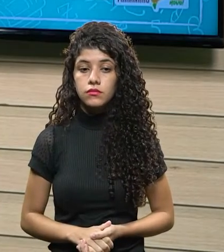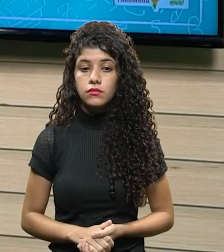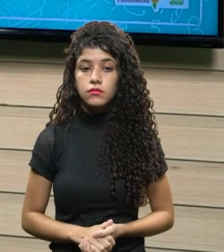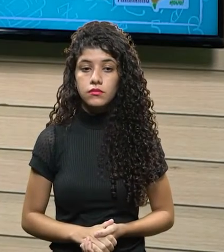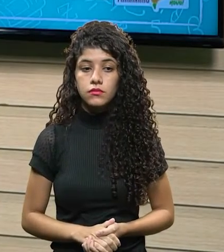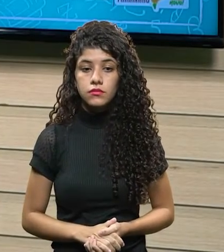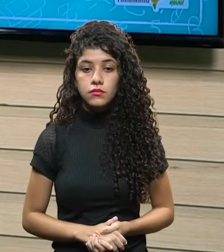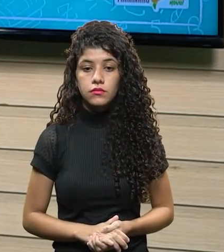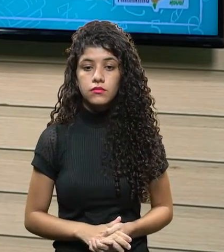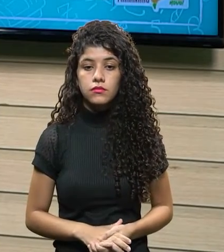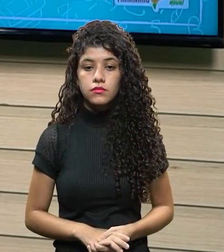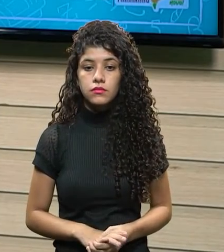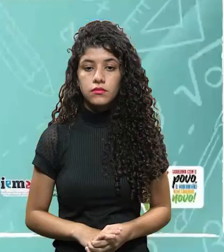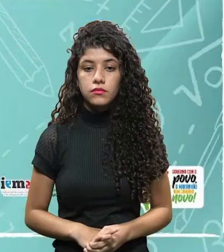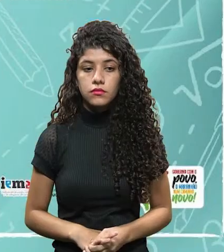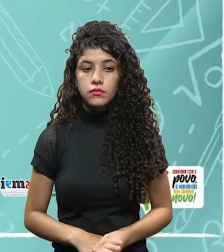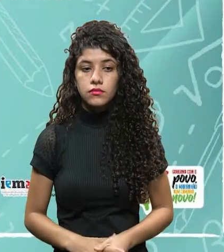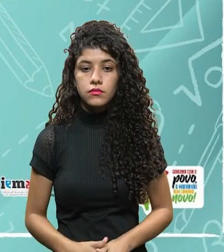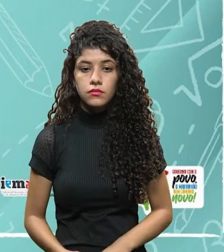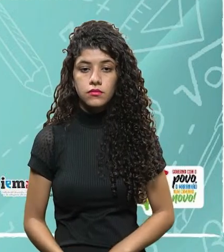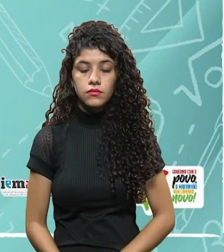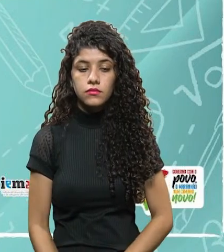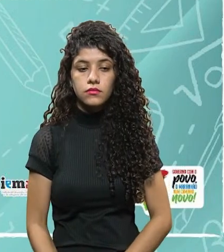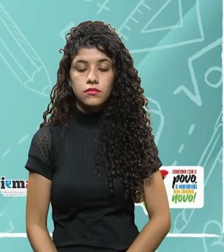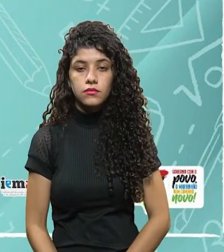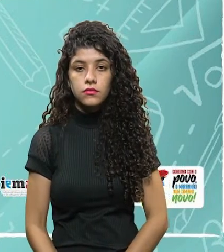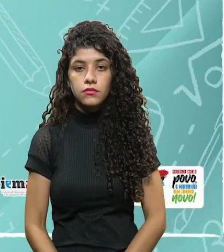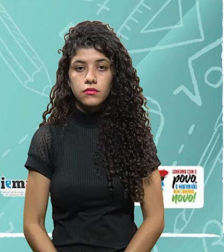operacional é deduzido.